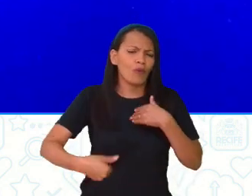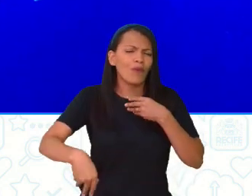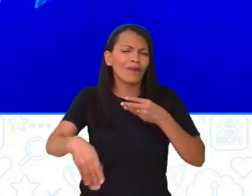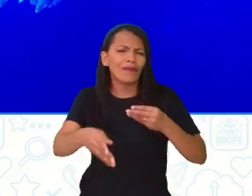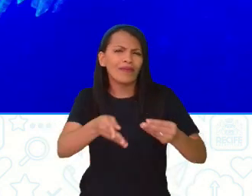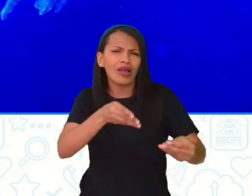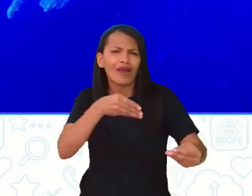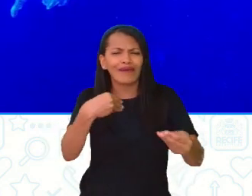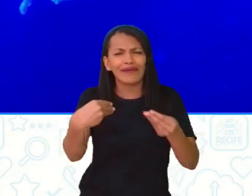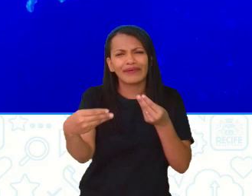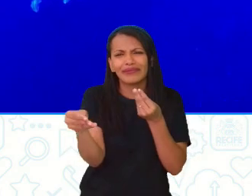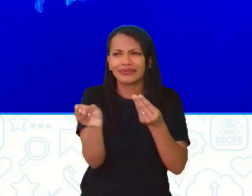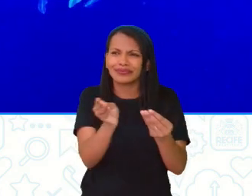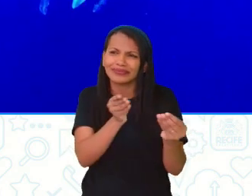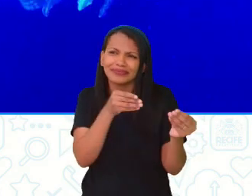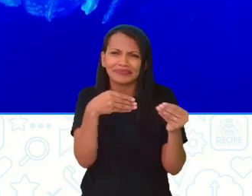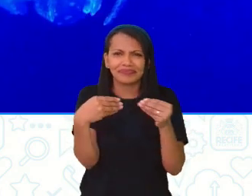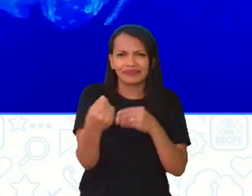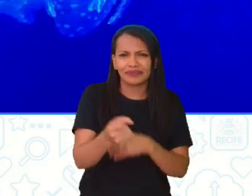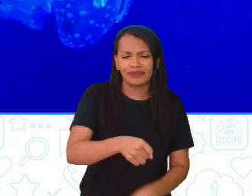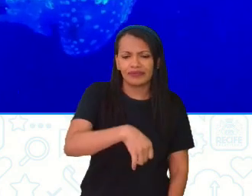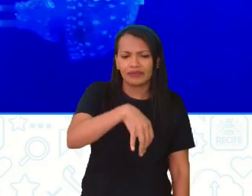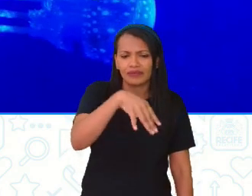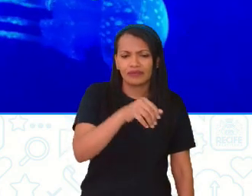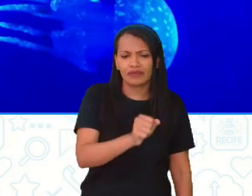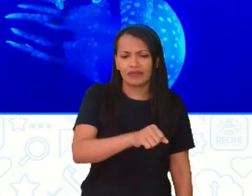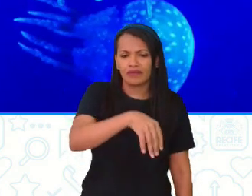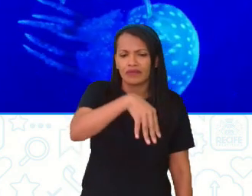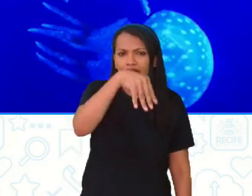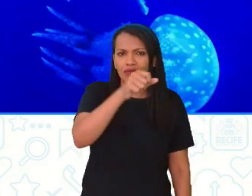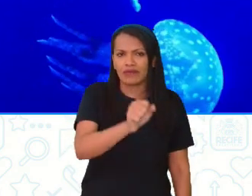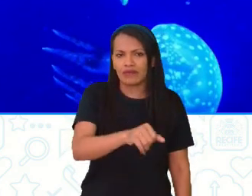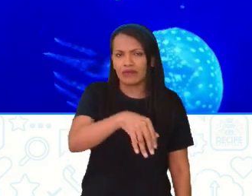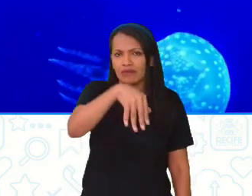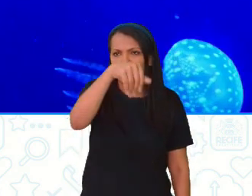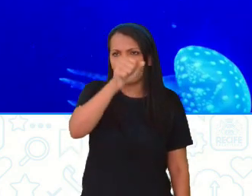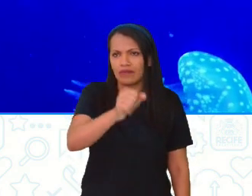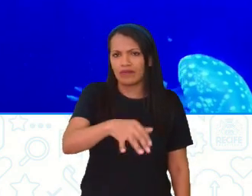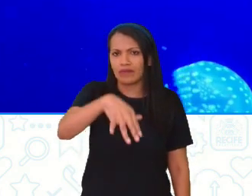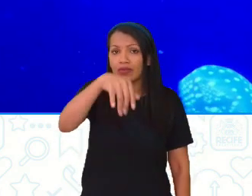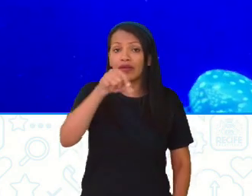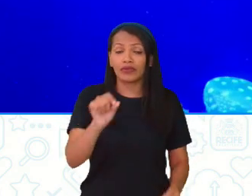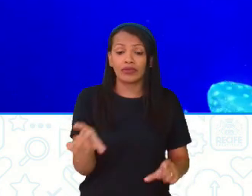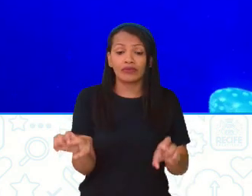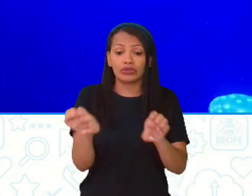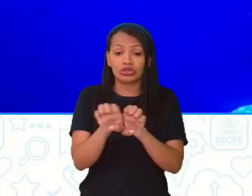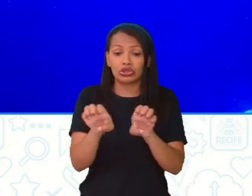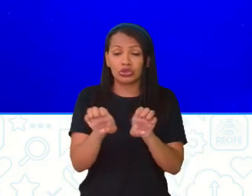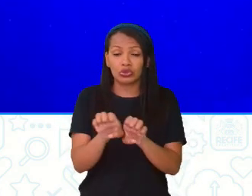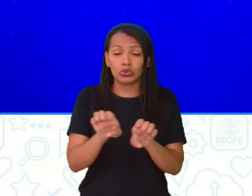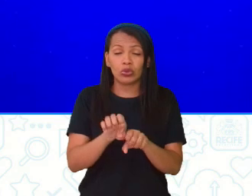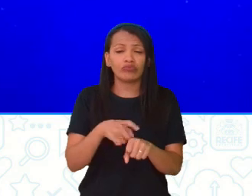aqui também, ó, com essa outra água-viva. Outras apresentam estruturas rígidas externas